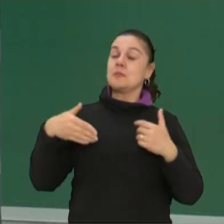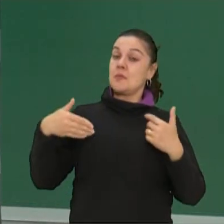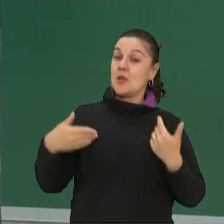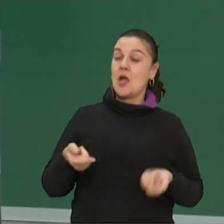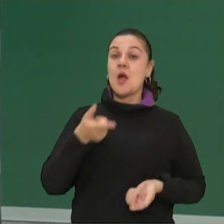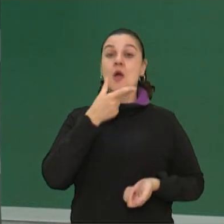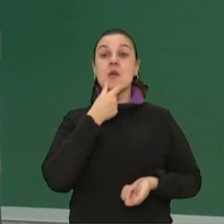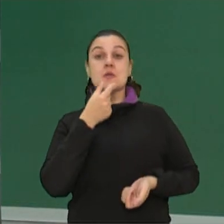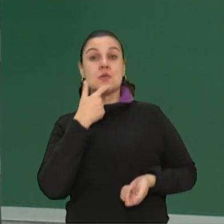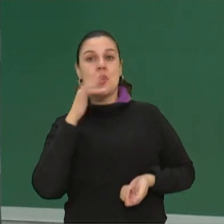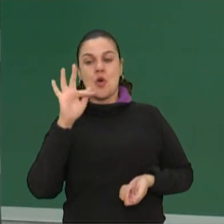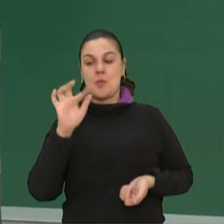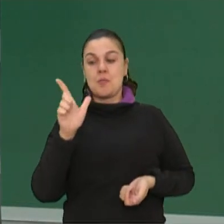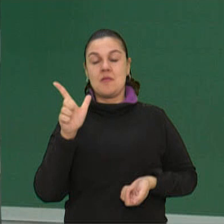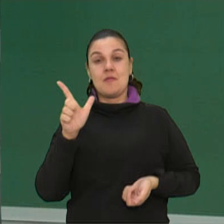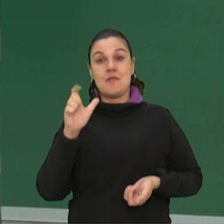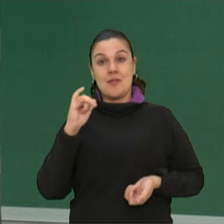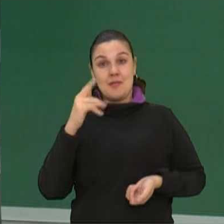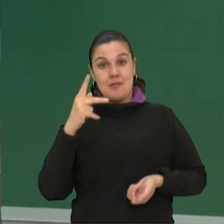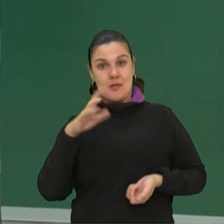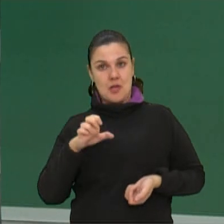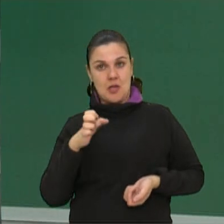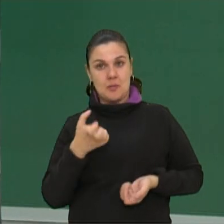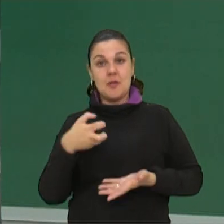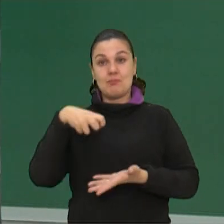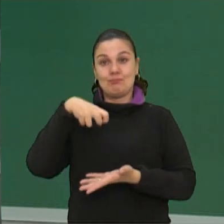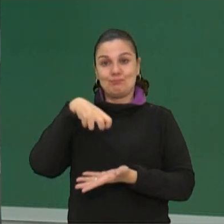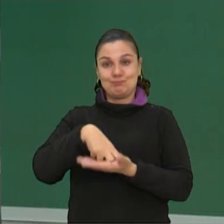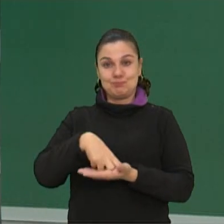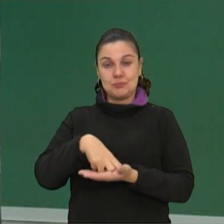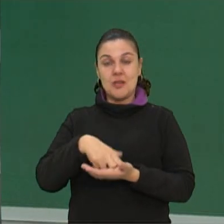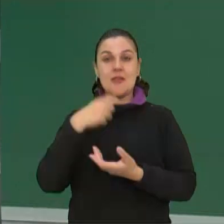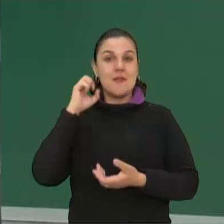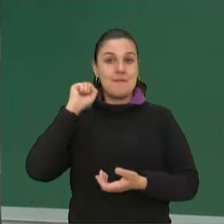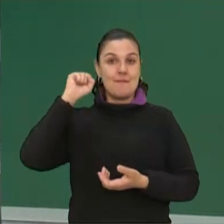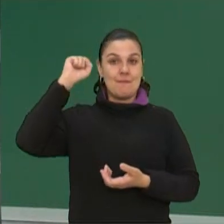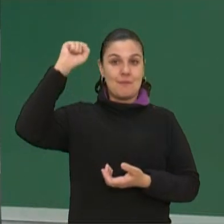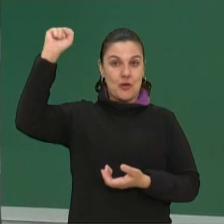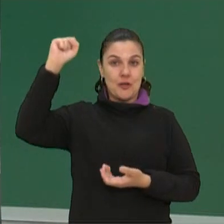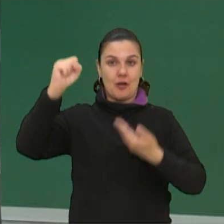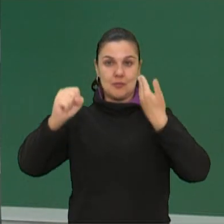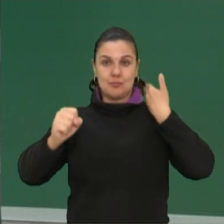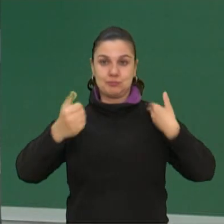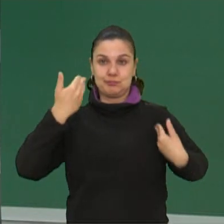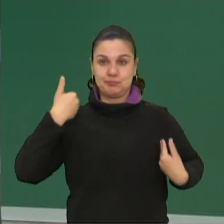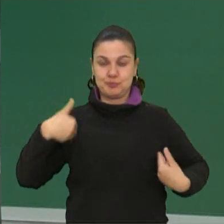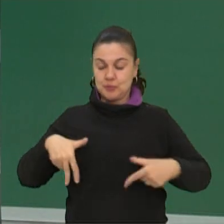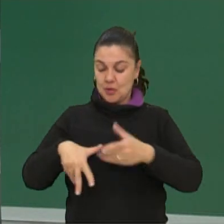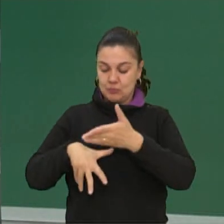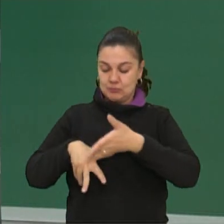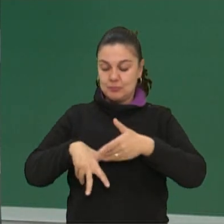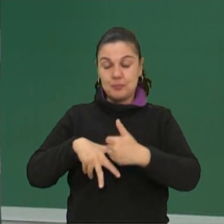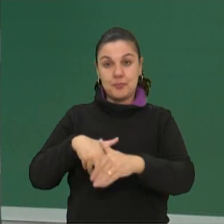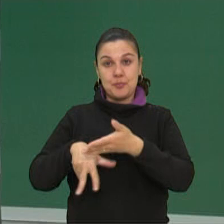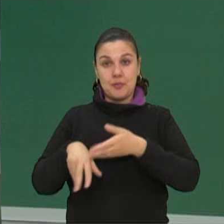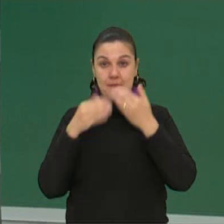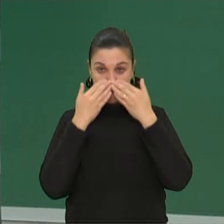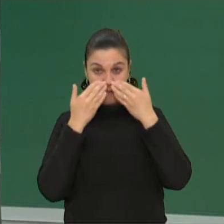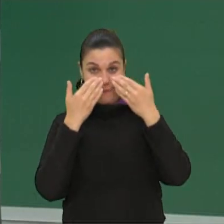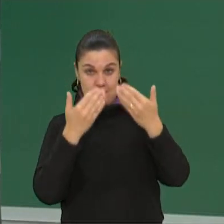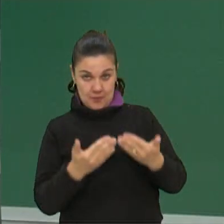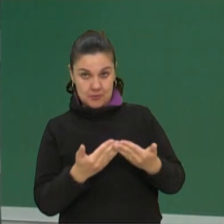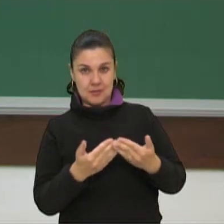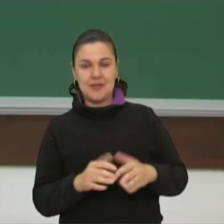O Filipe dos Santos foi condenado a ser enforcado e esquartejado em praça